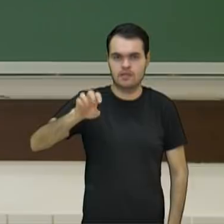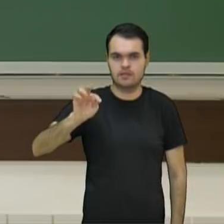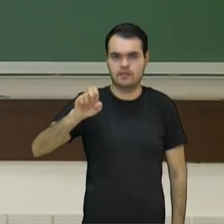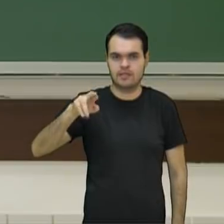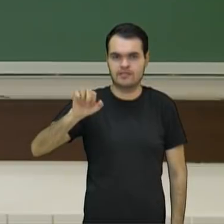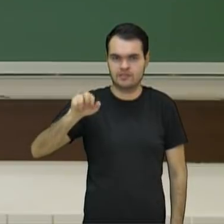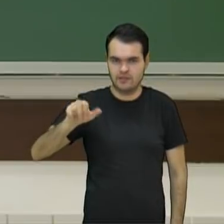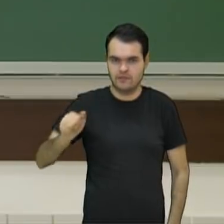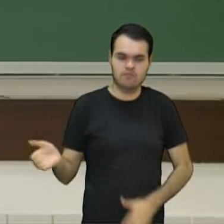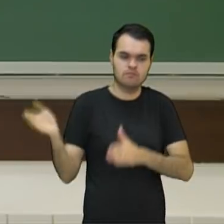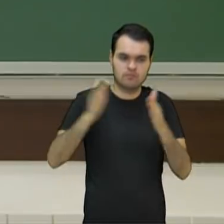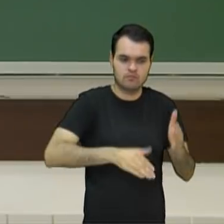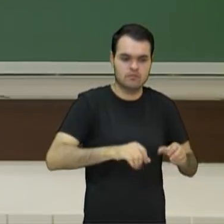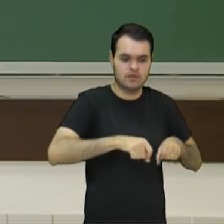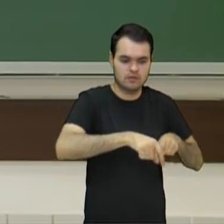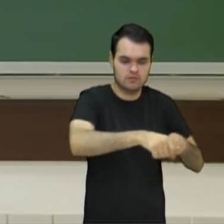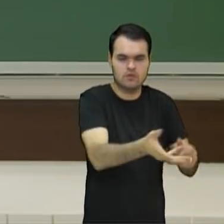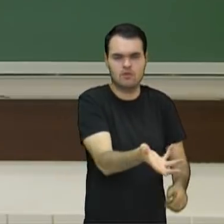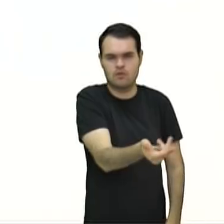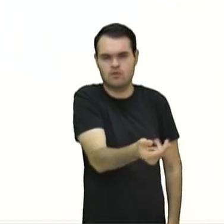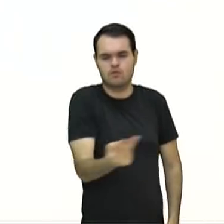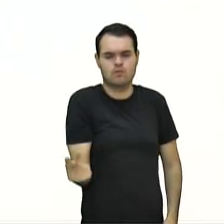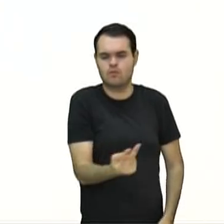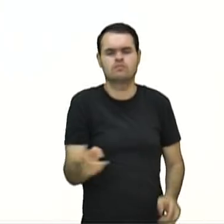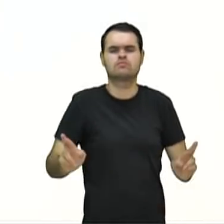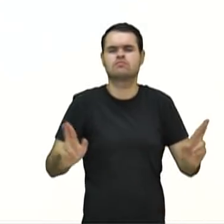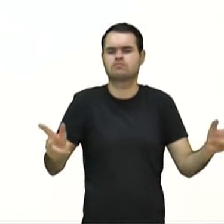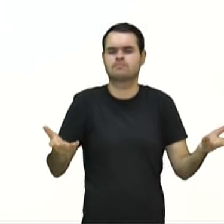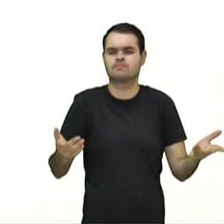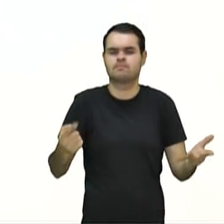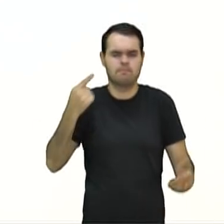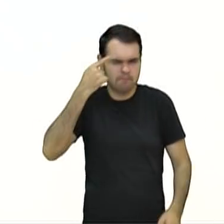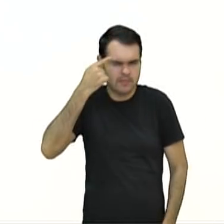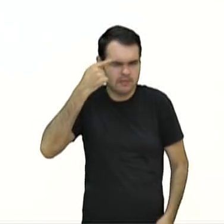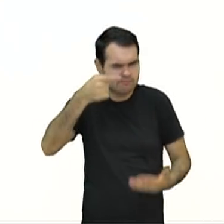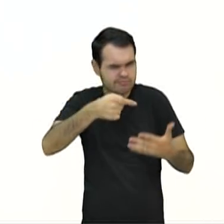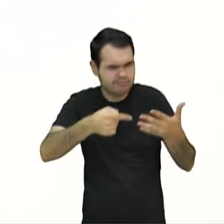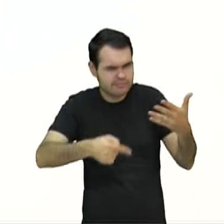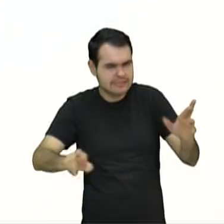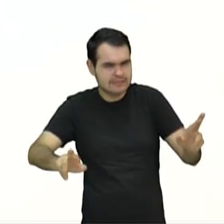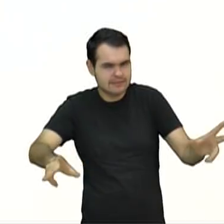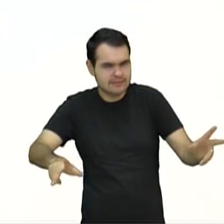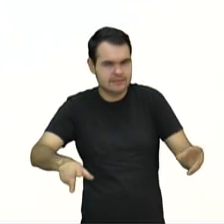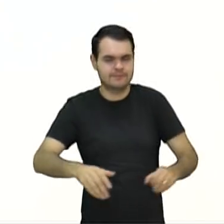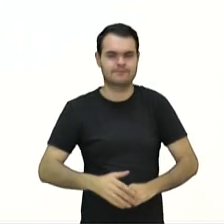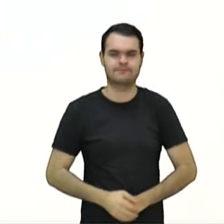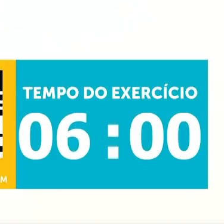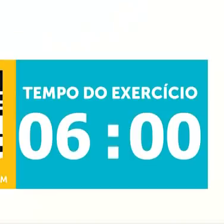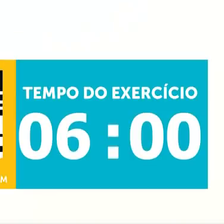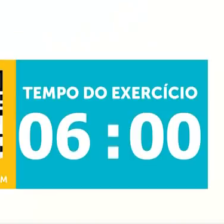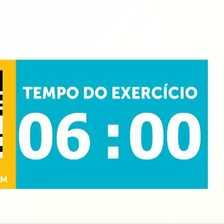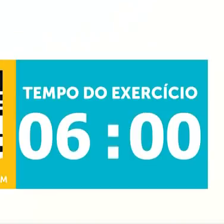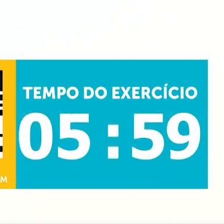agricultura intensiva? Pense um pouquinho e liste algumas dessas diferenças.